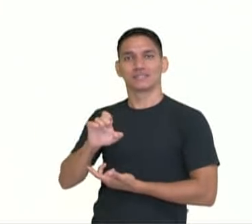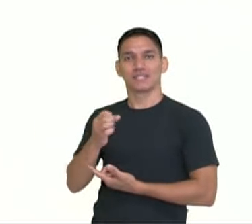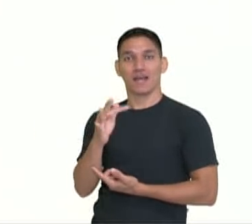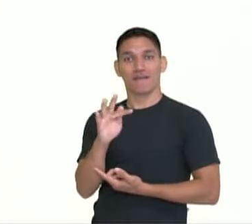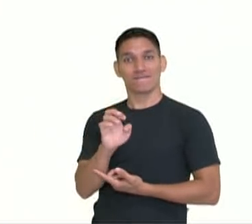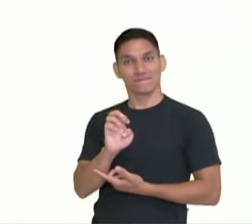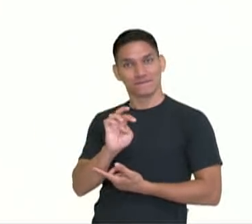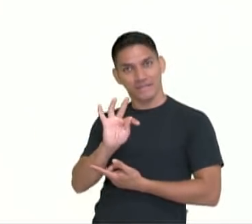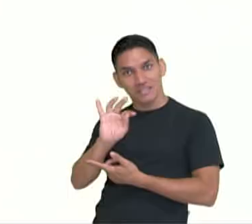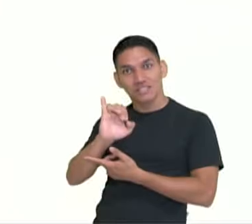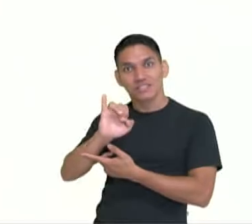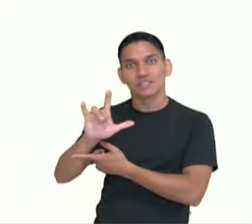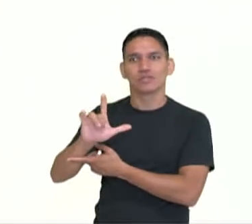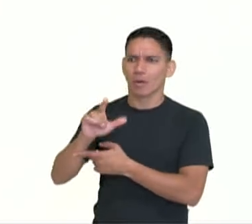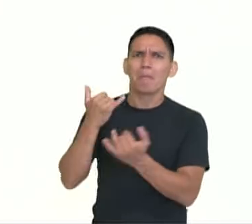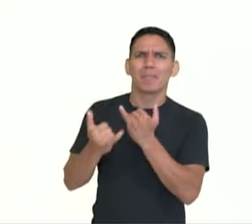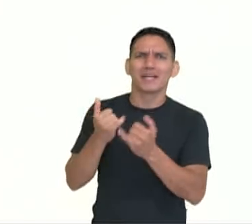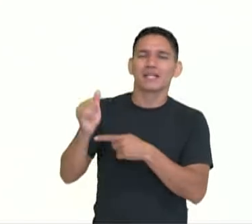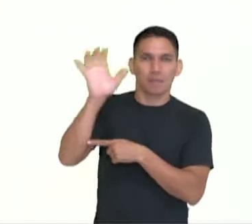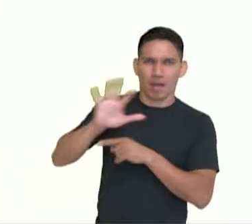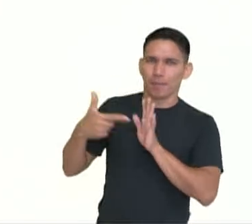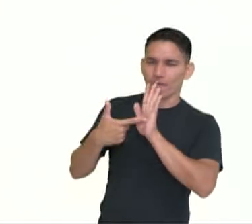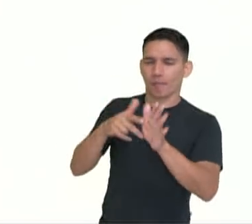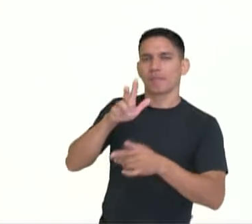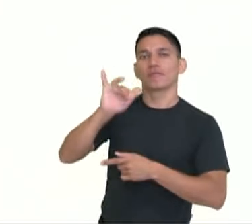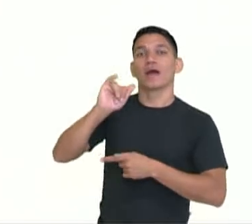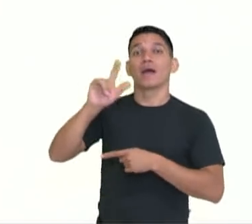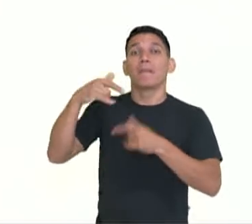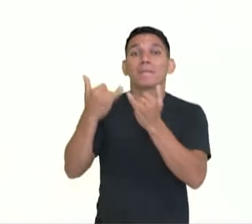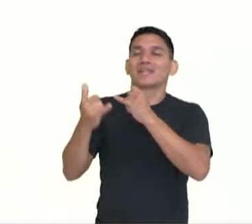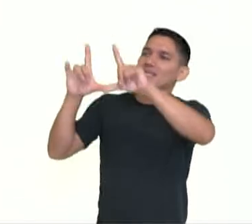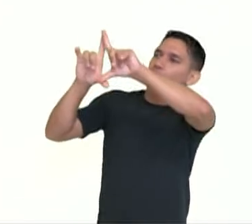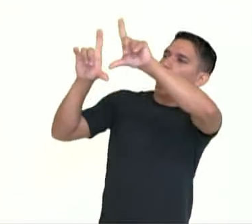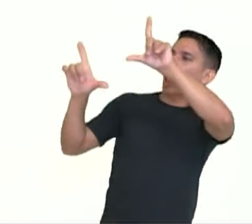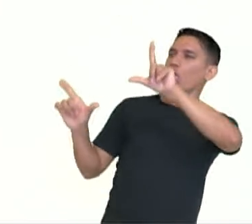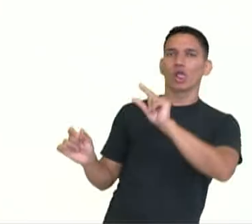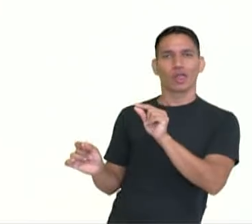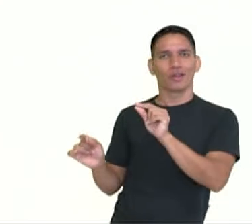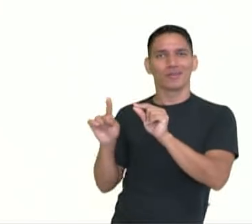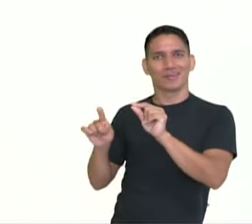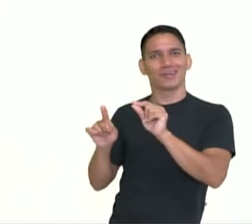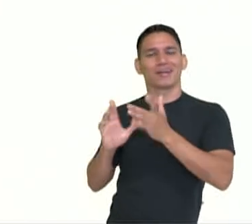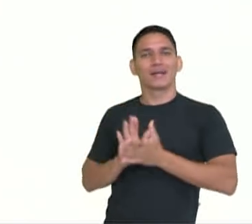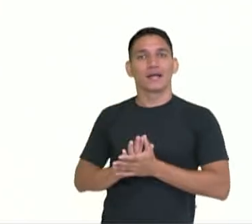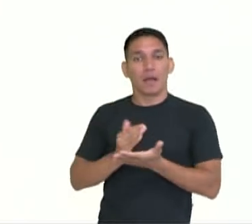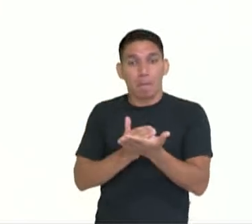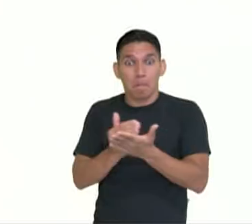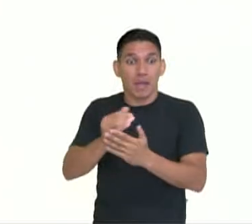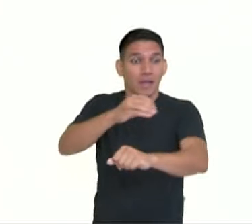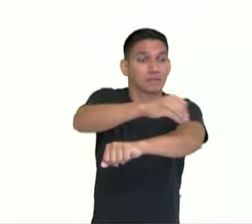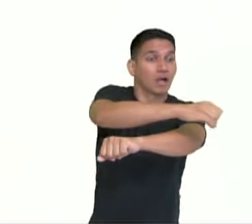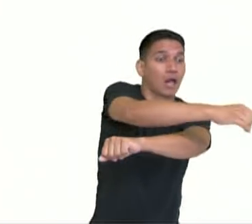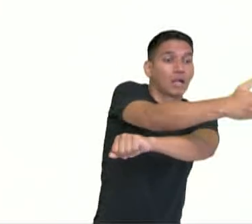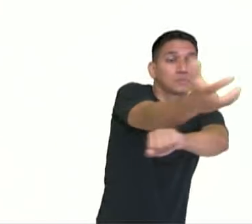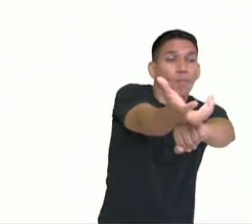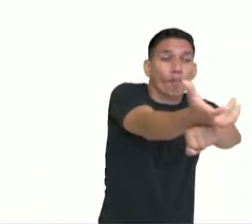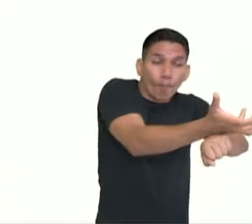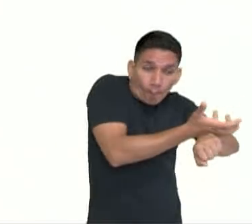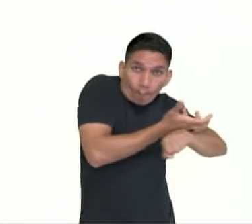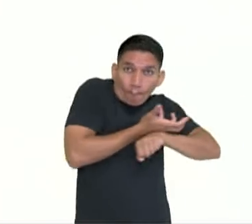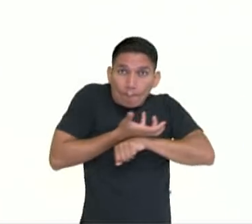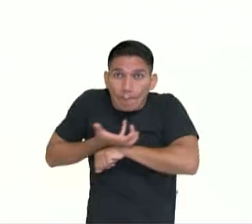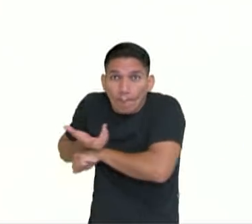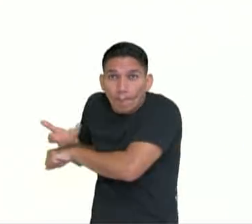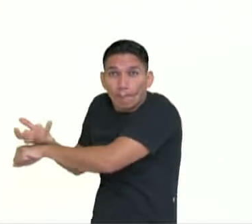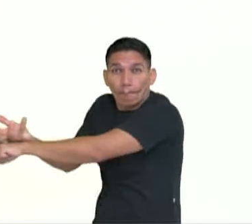ela, eu já mostro no mapa, dá quase que o formato de uma lua crescente. E envolto de território desértico, vários desertos tem ao redor.